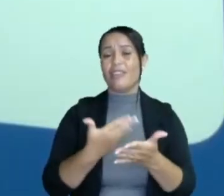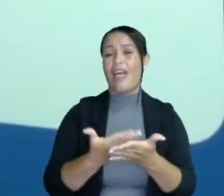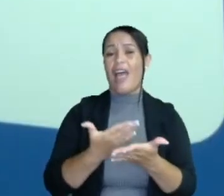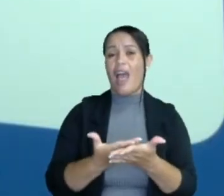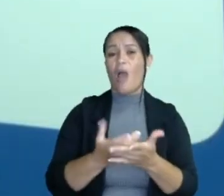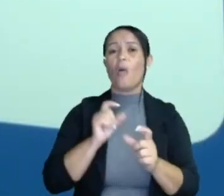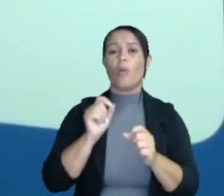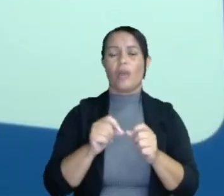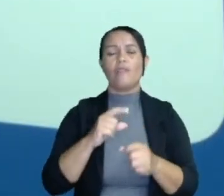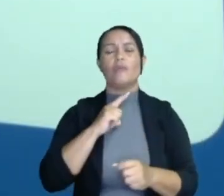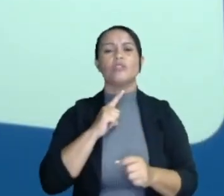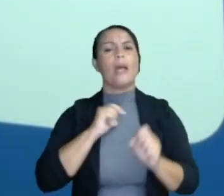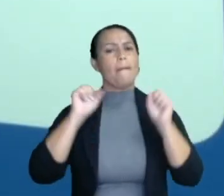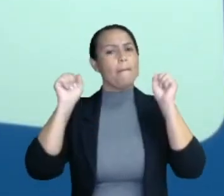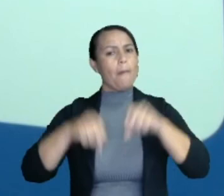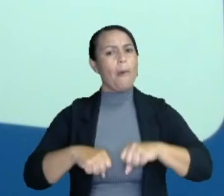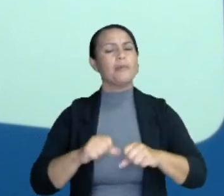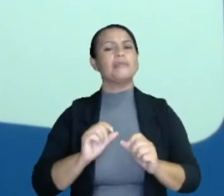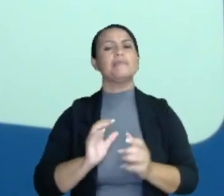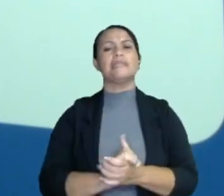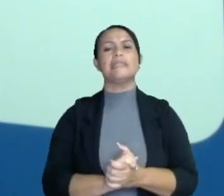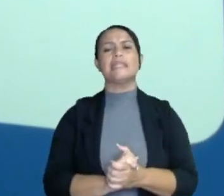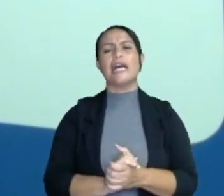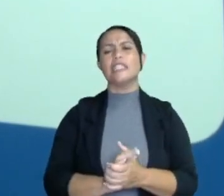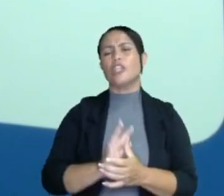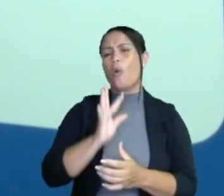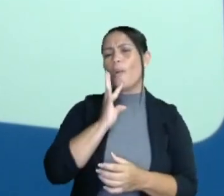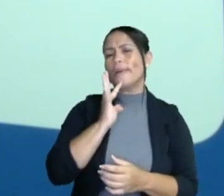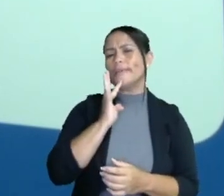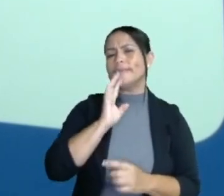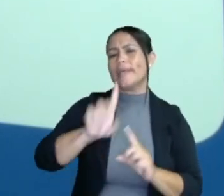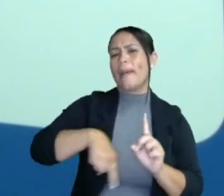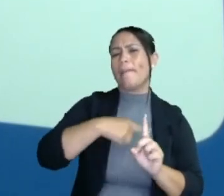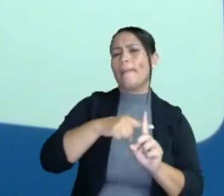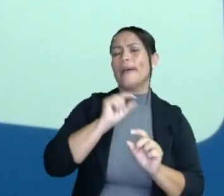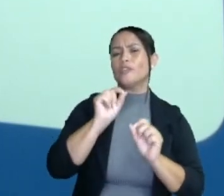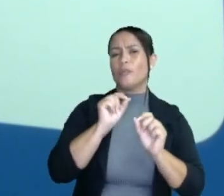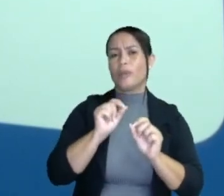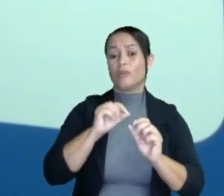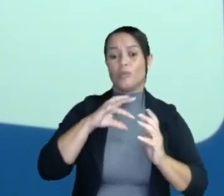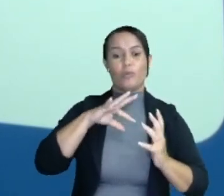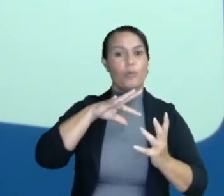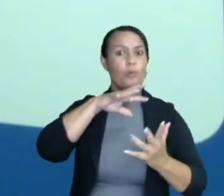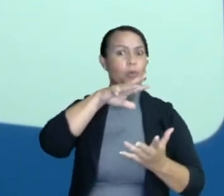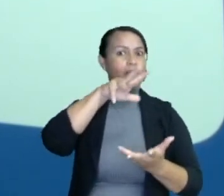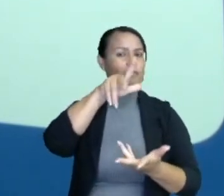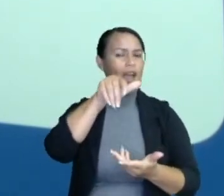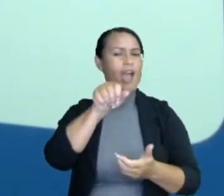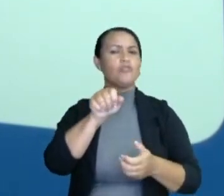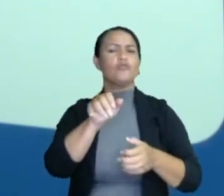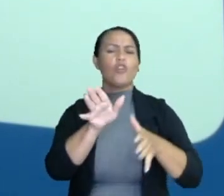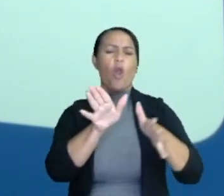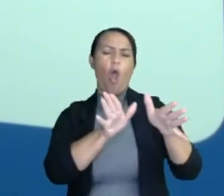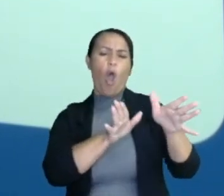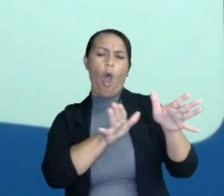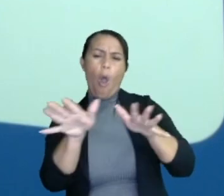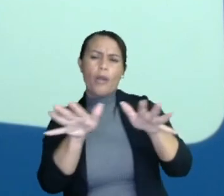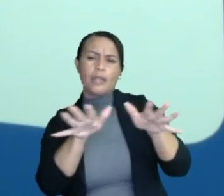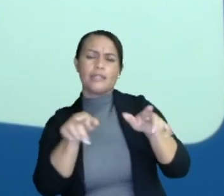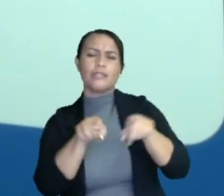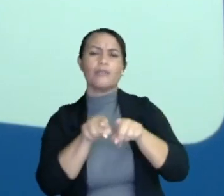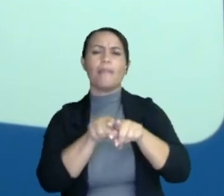a gente vai ter a possibilidade de conhecer um pouco mais sobre esse universo, né, de orientação,